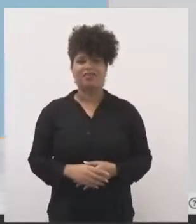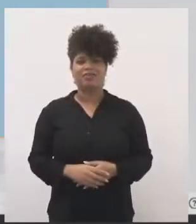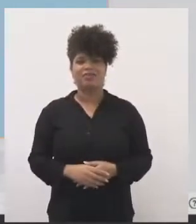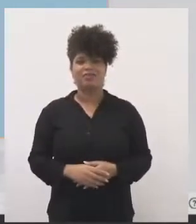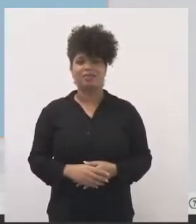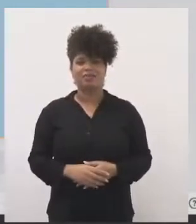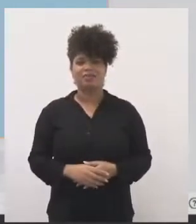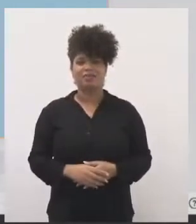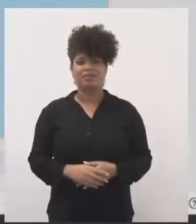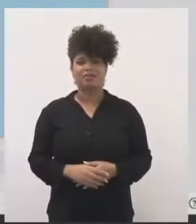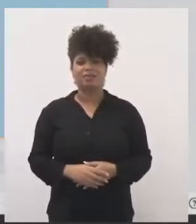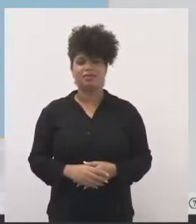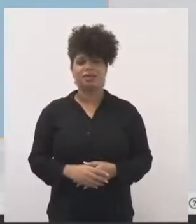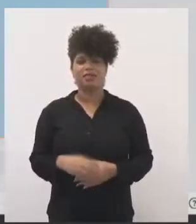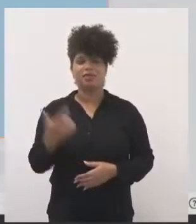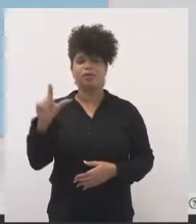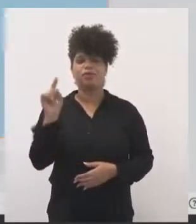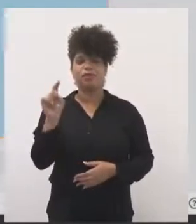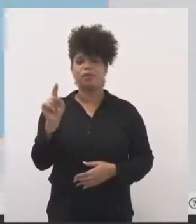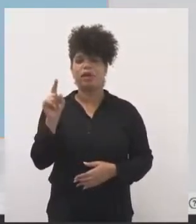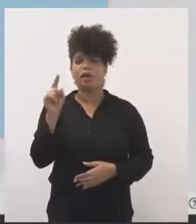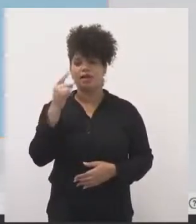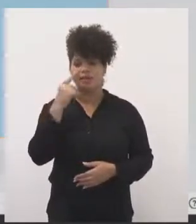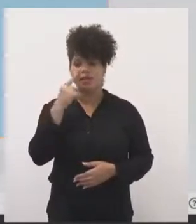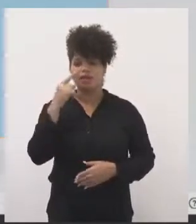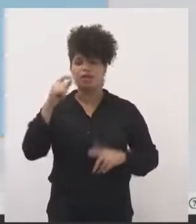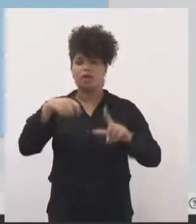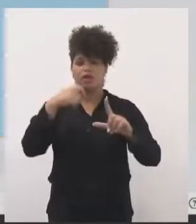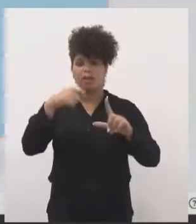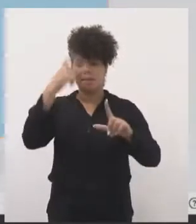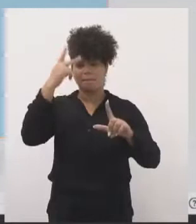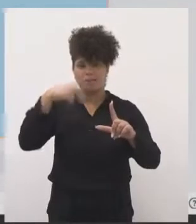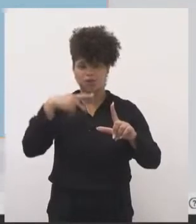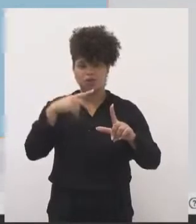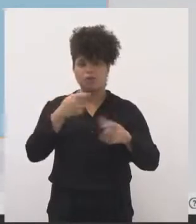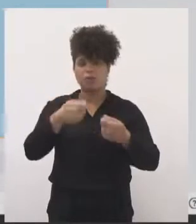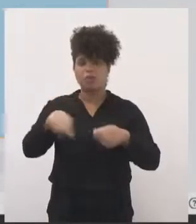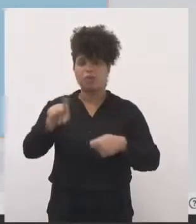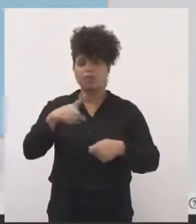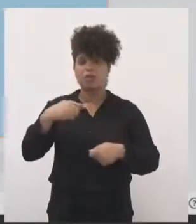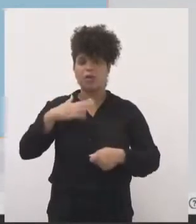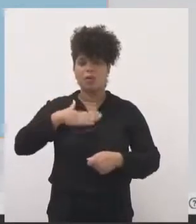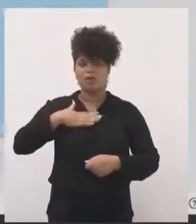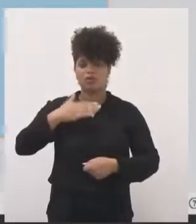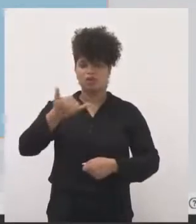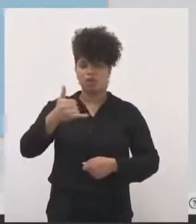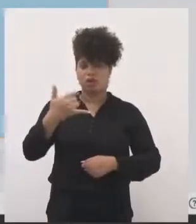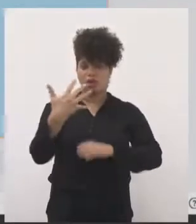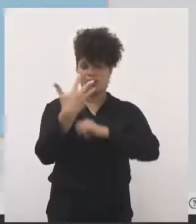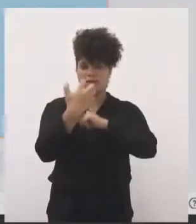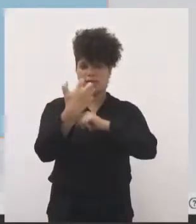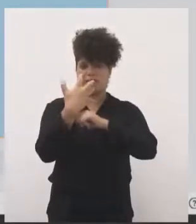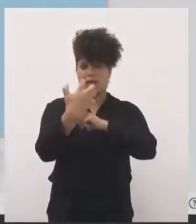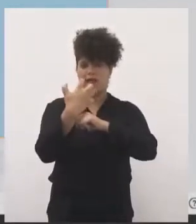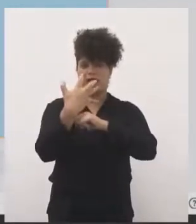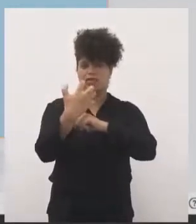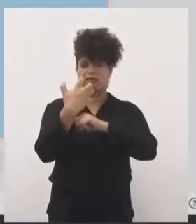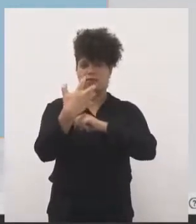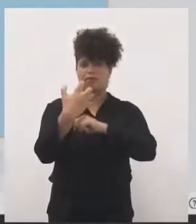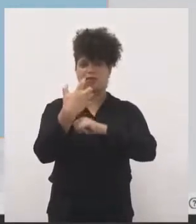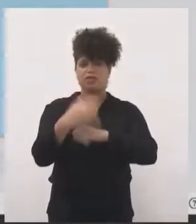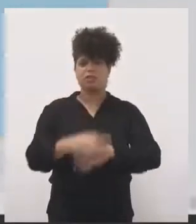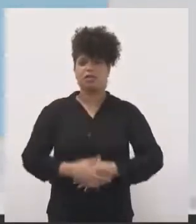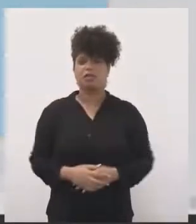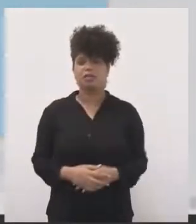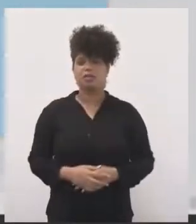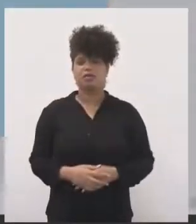implementou esse outro botão que chama Grave a Si Mesmo. Então, eu não preciso utilizar o meu celular, gravar o meu vídeo, passar para o computador. Eu já posso